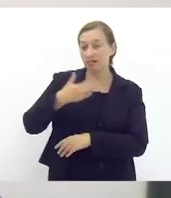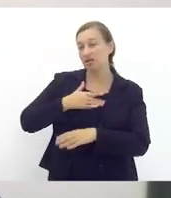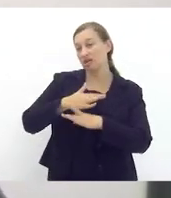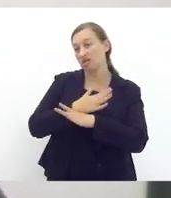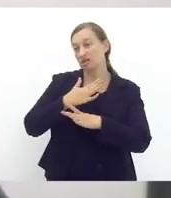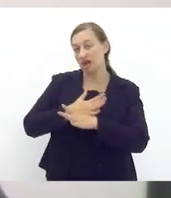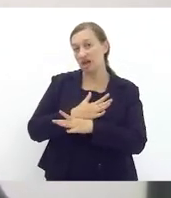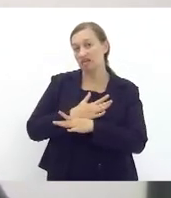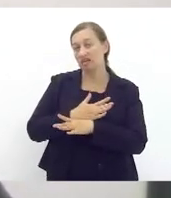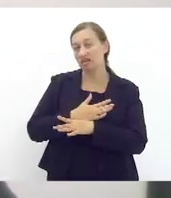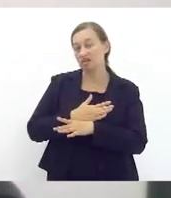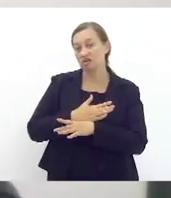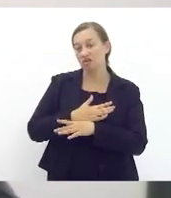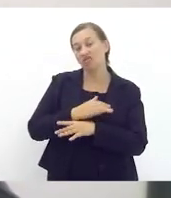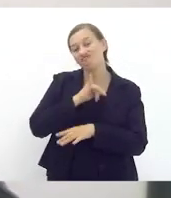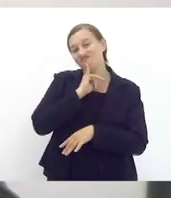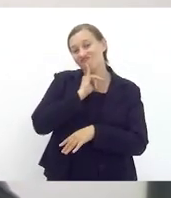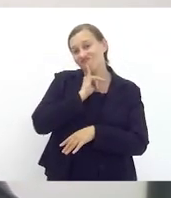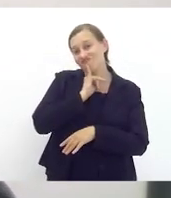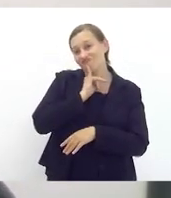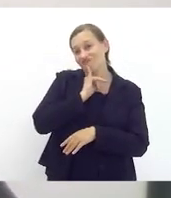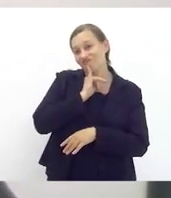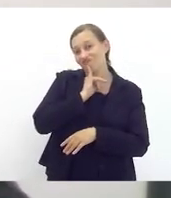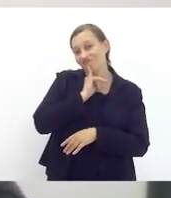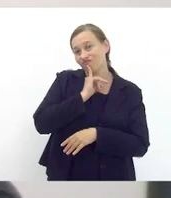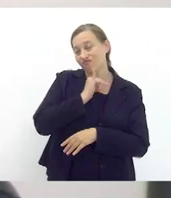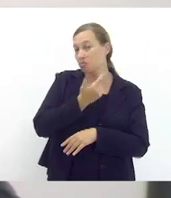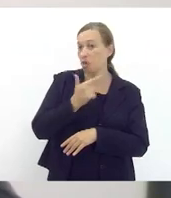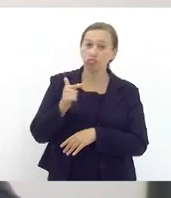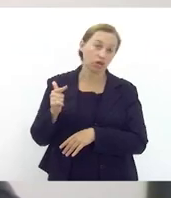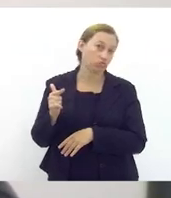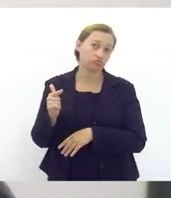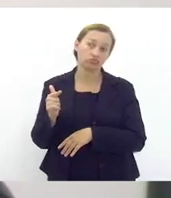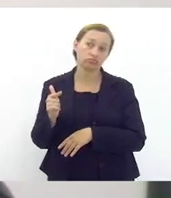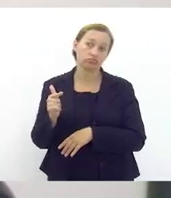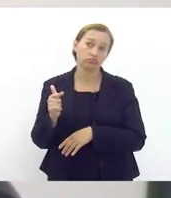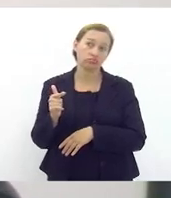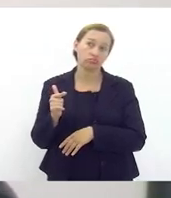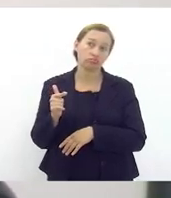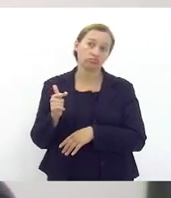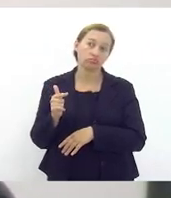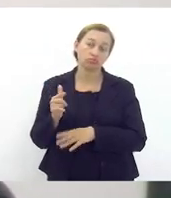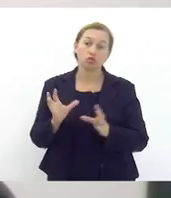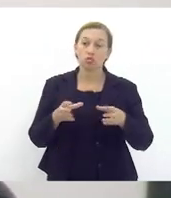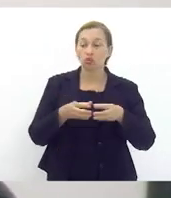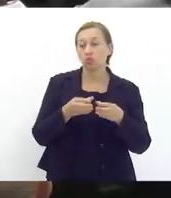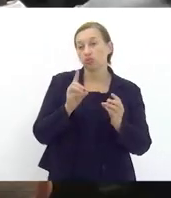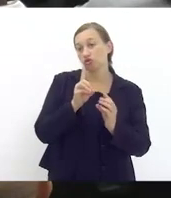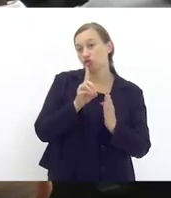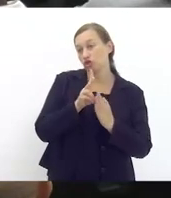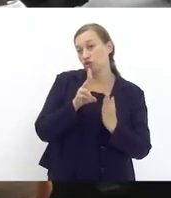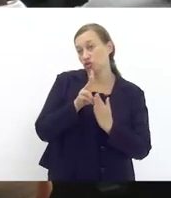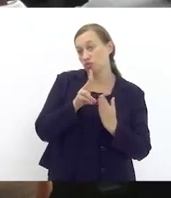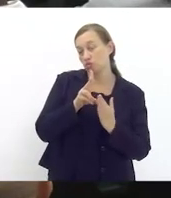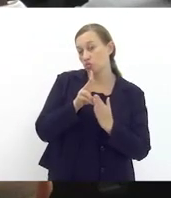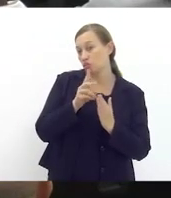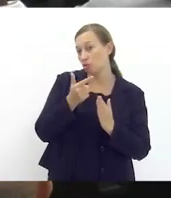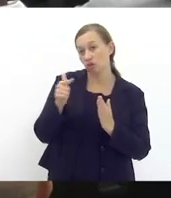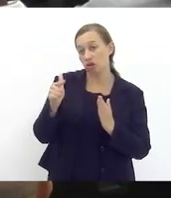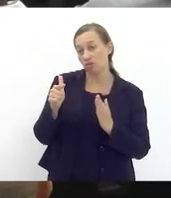na região infelizmente não tem a comunidade indígena não